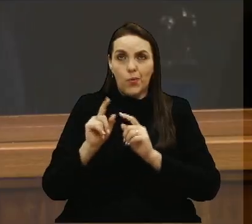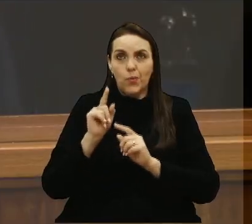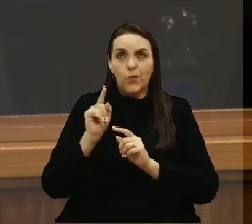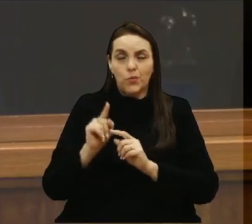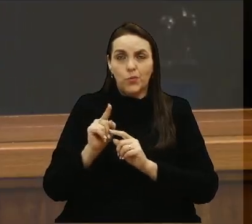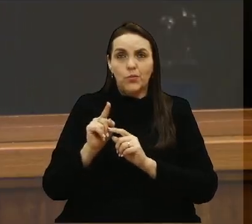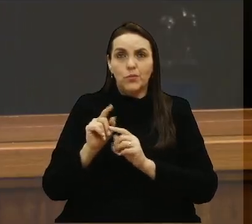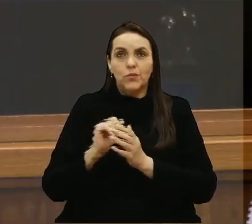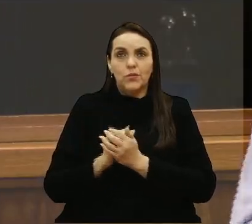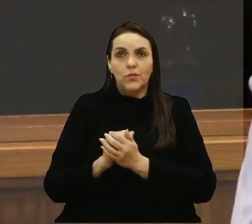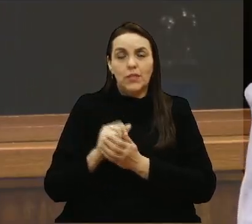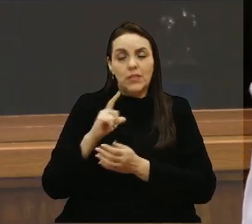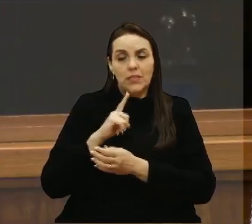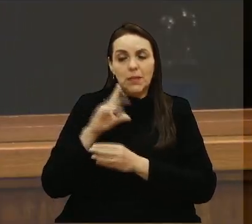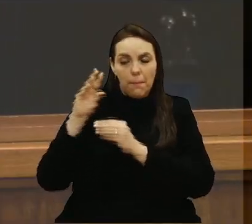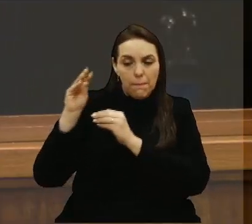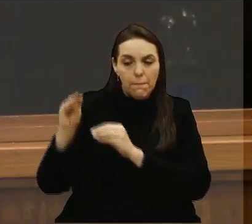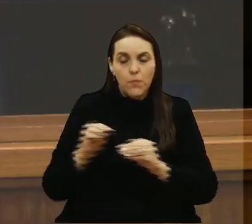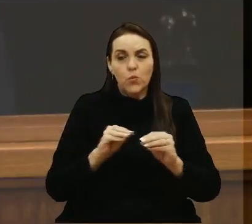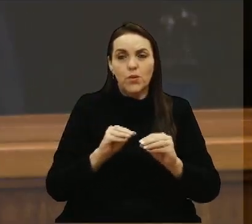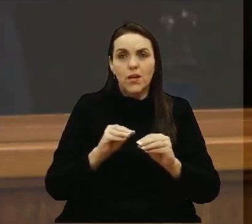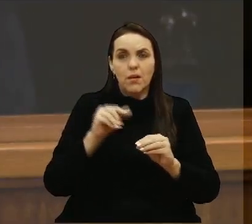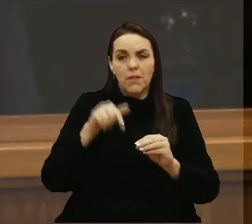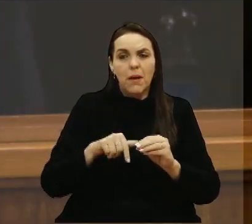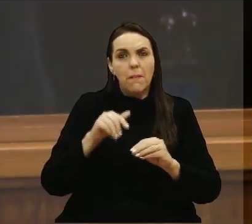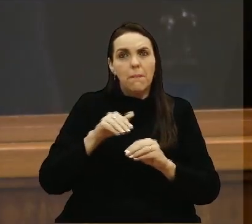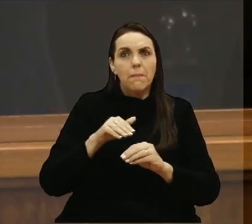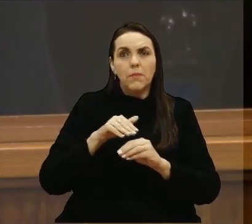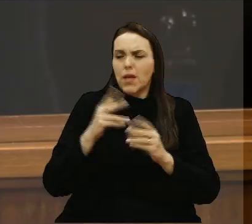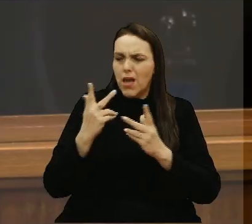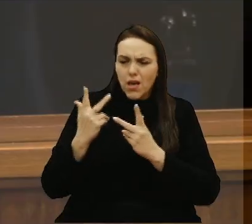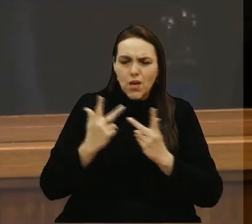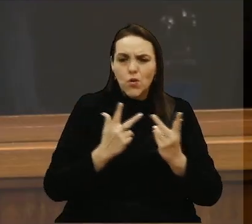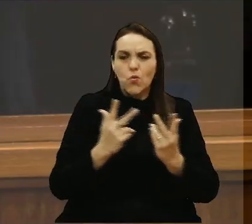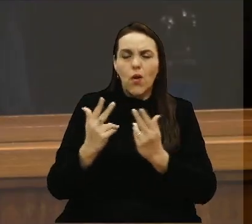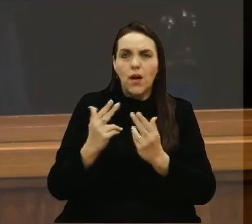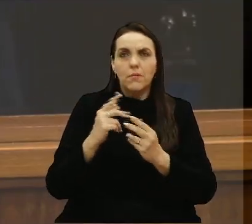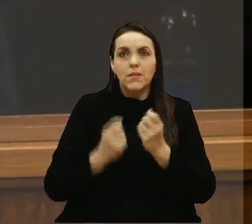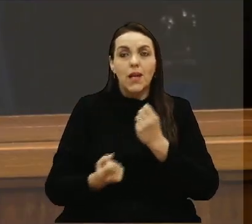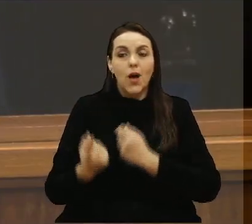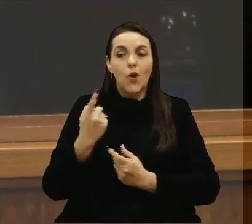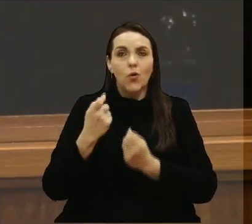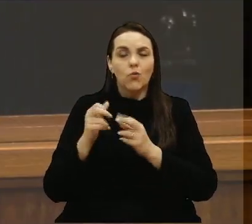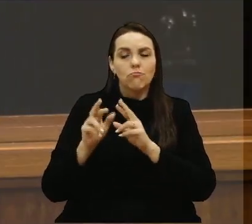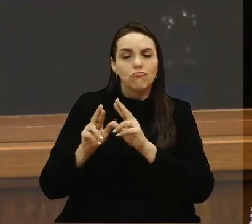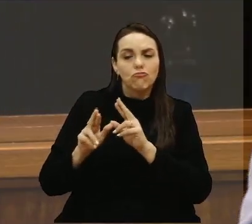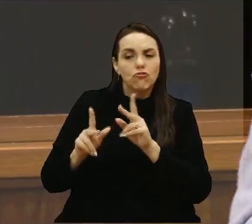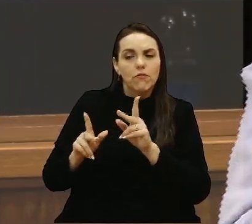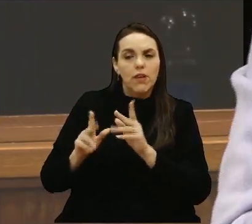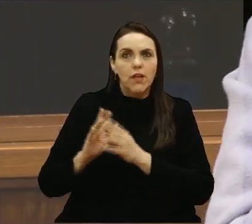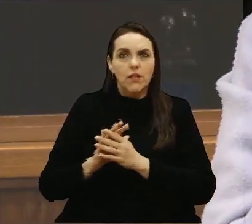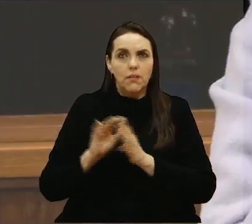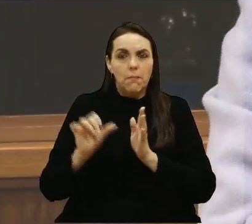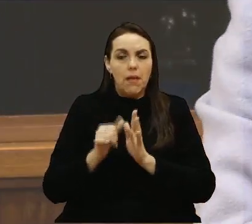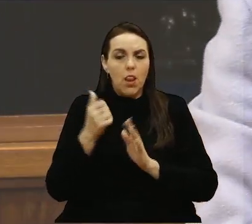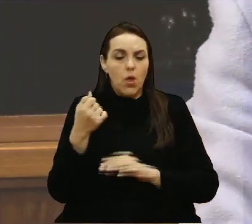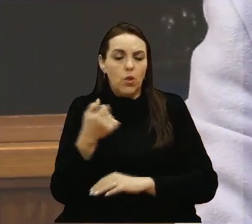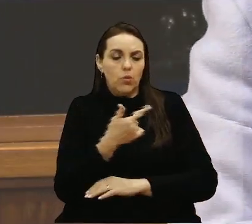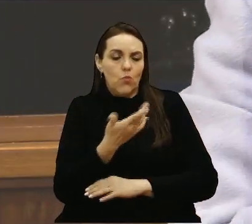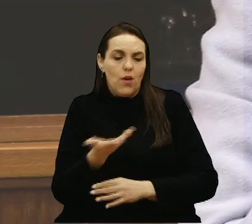emigrantes são mais... somos todos iguais, mas uns são mais diferentes que os outros, né? Quando vem